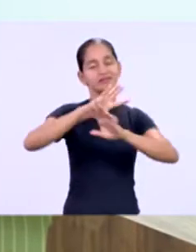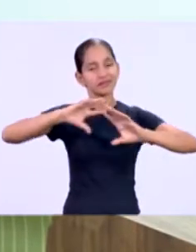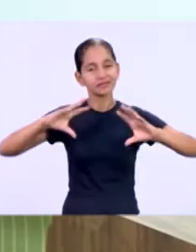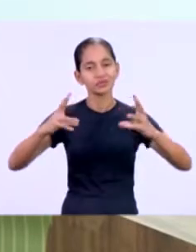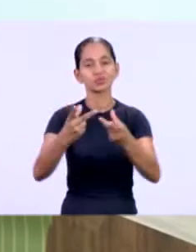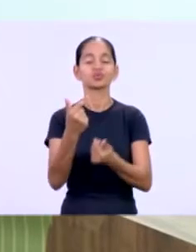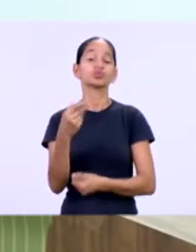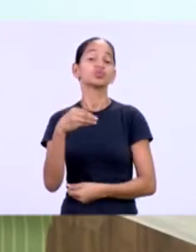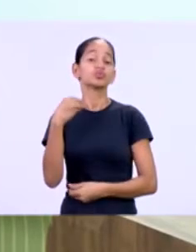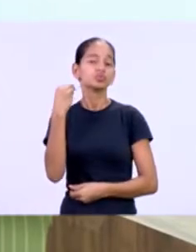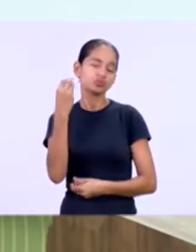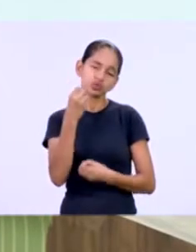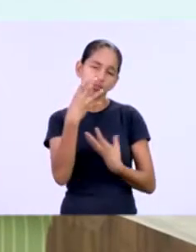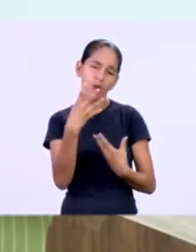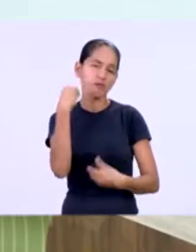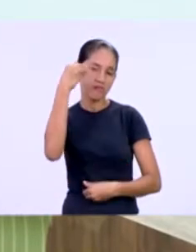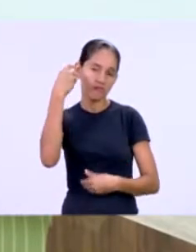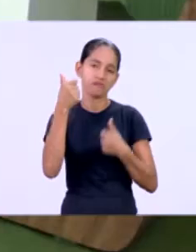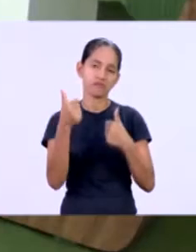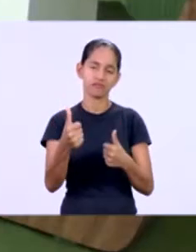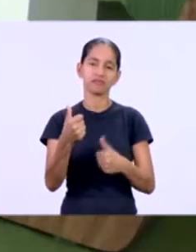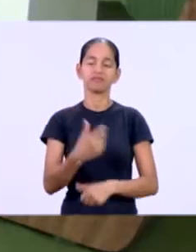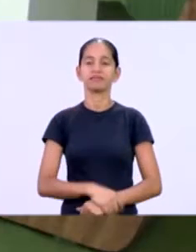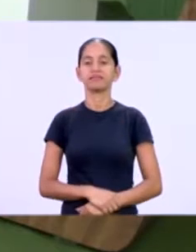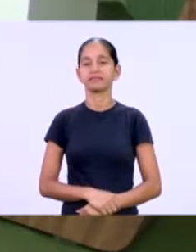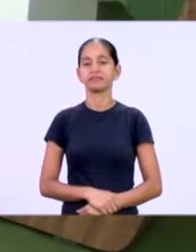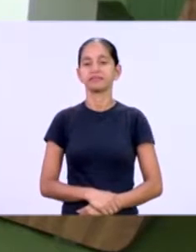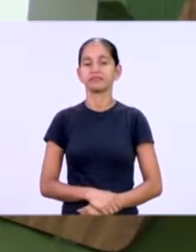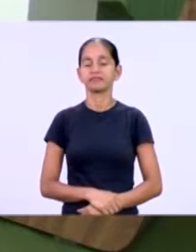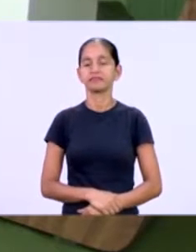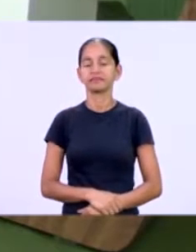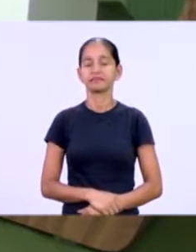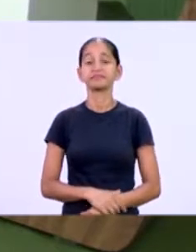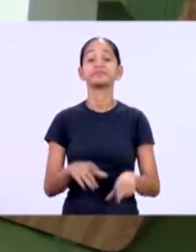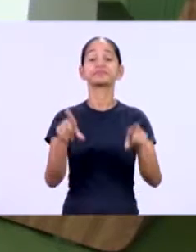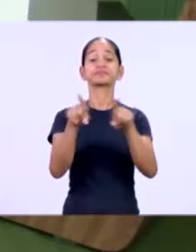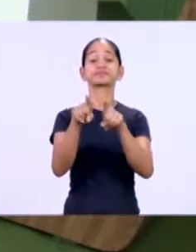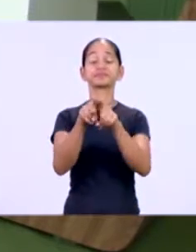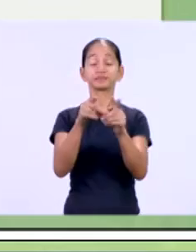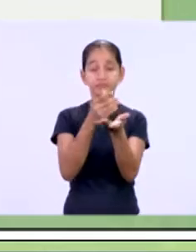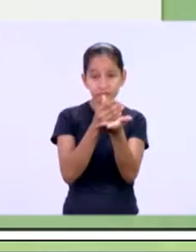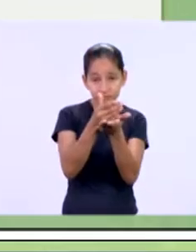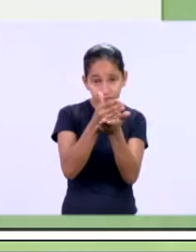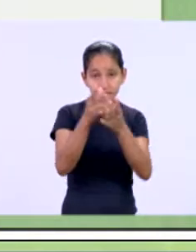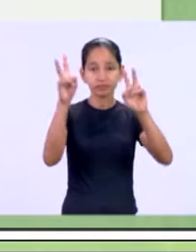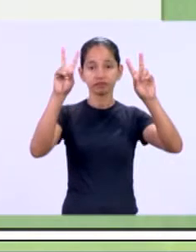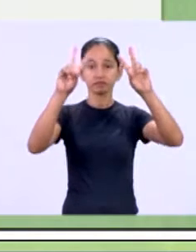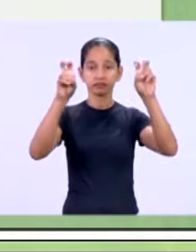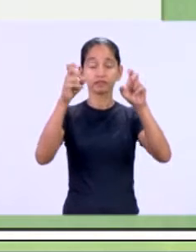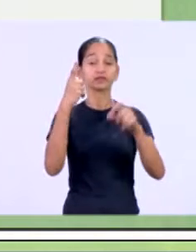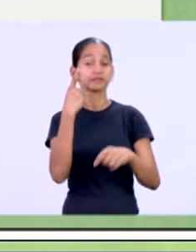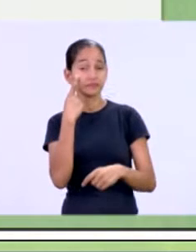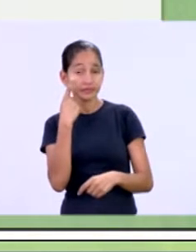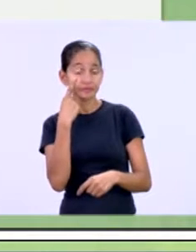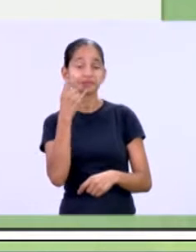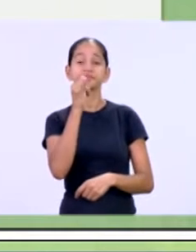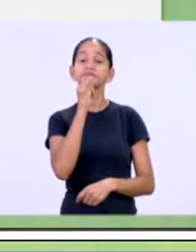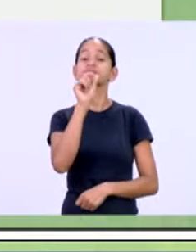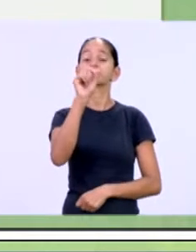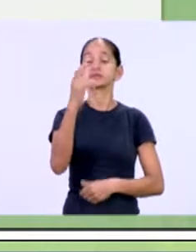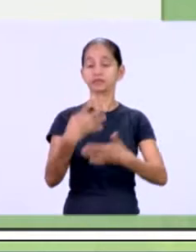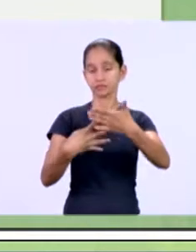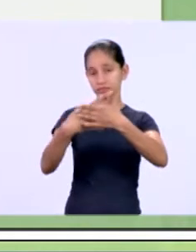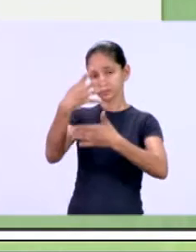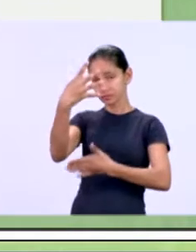isso na nossa vida, beleza? Vamos lá para a pauta da nossa aula. Então, inicialmente, a gente tem que ver que a nossa aula